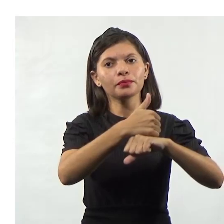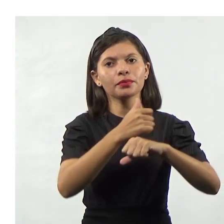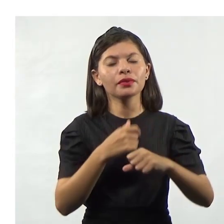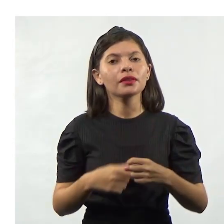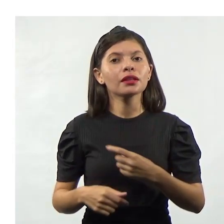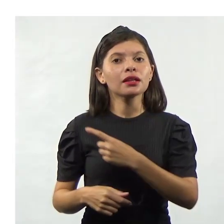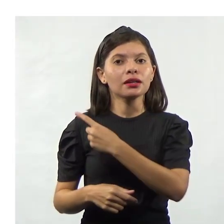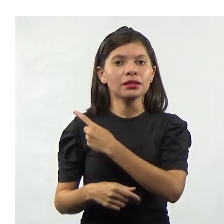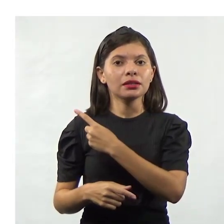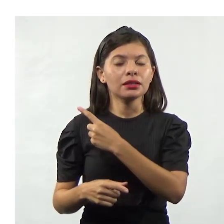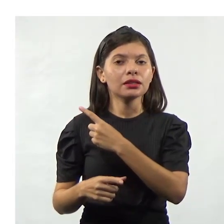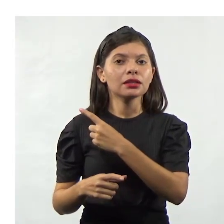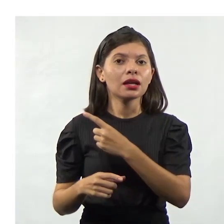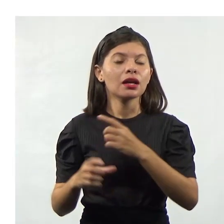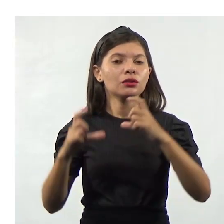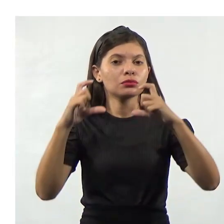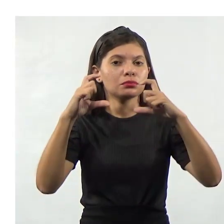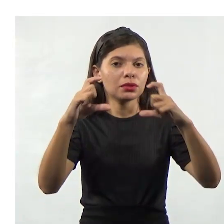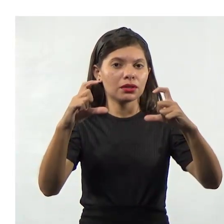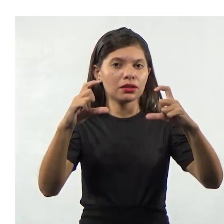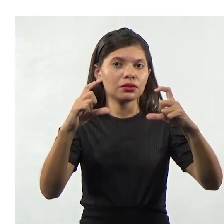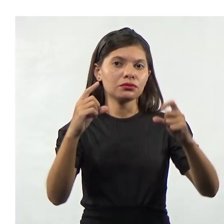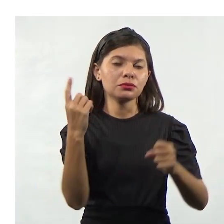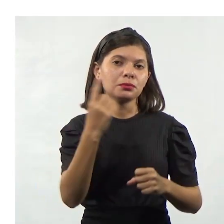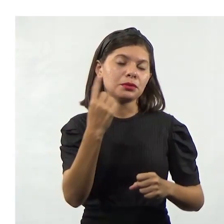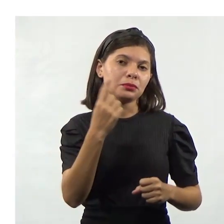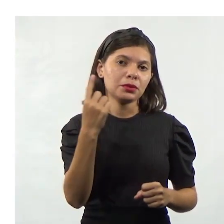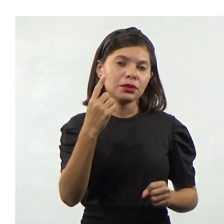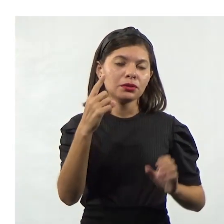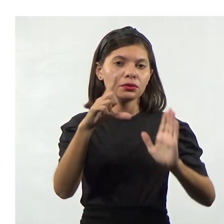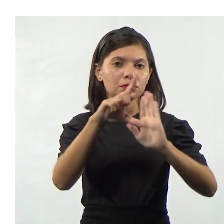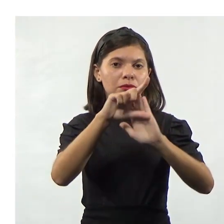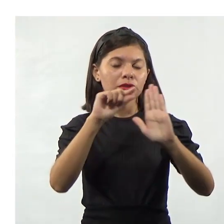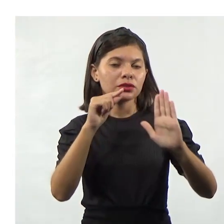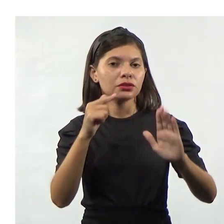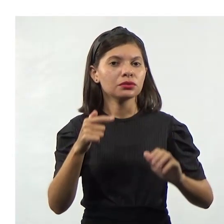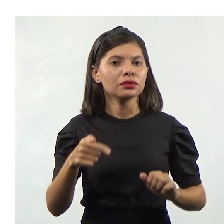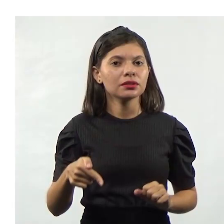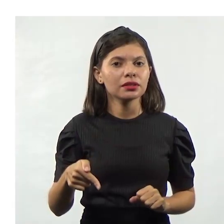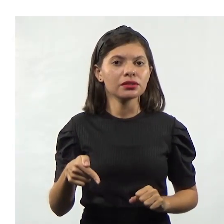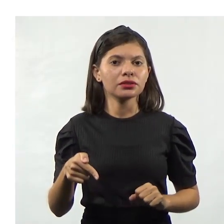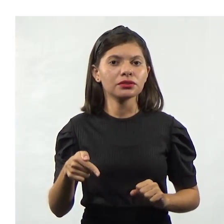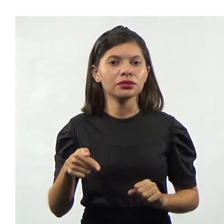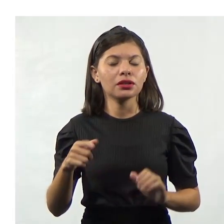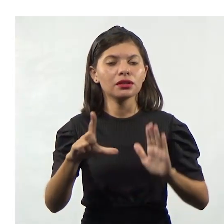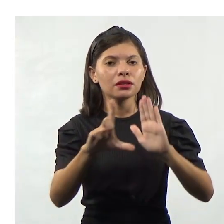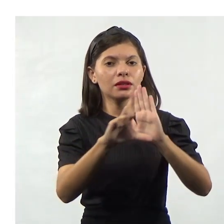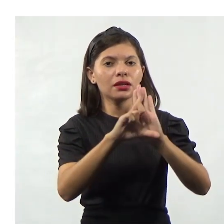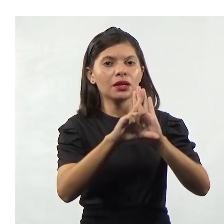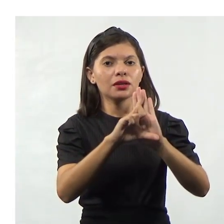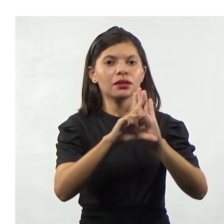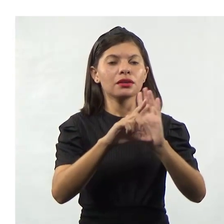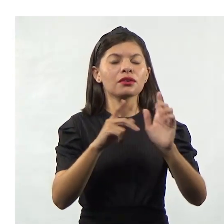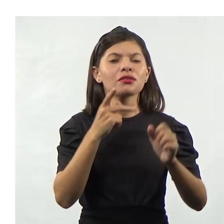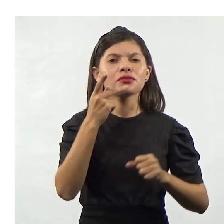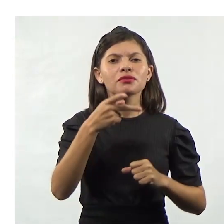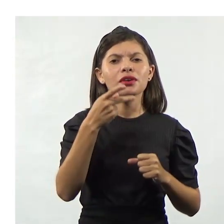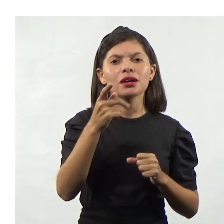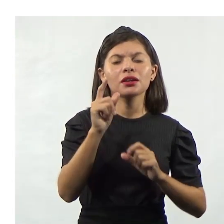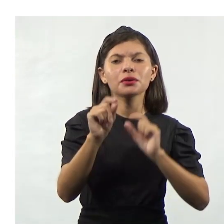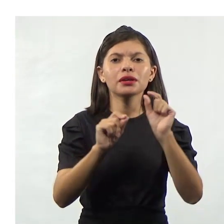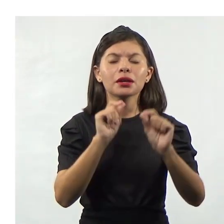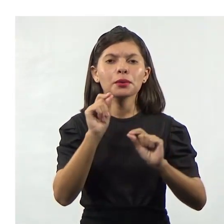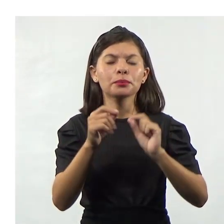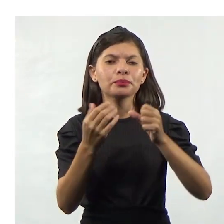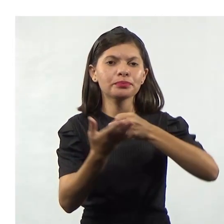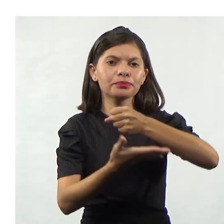aqui ele está previsto no parágrafo 1º, né, do artigo 7º da nova lei, e ele fala